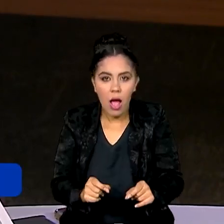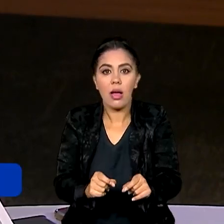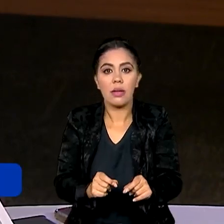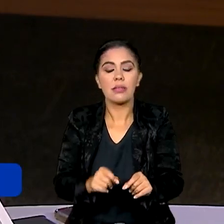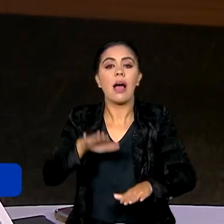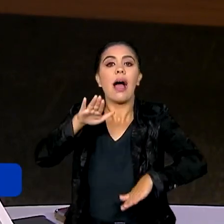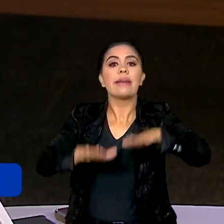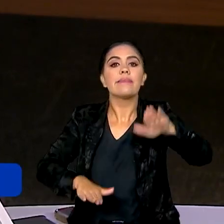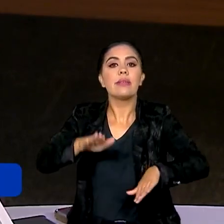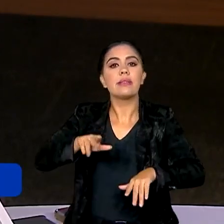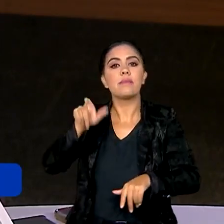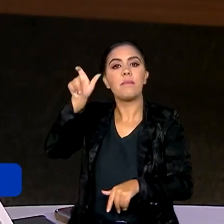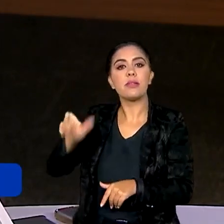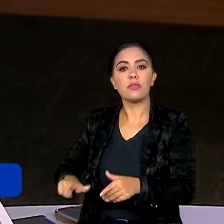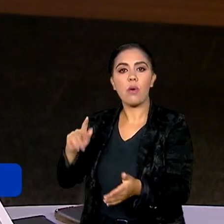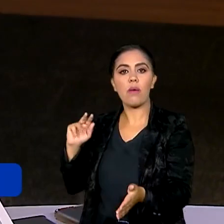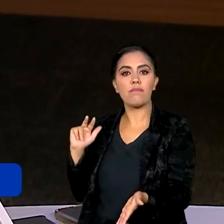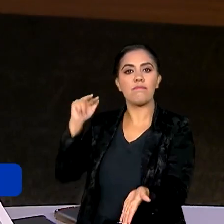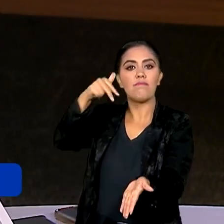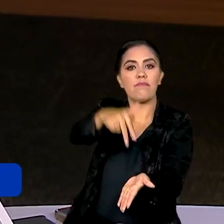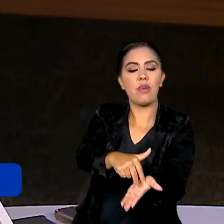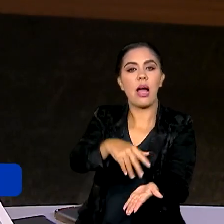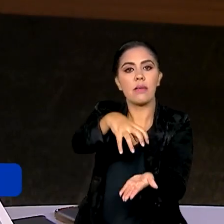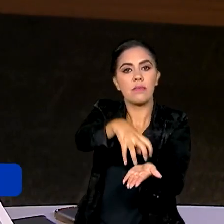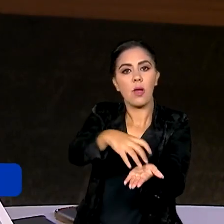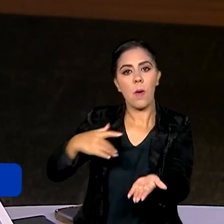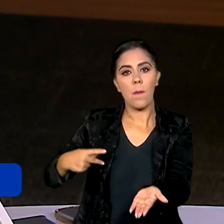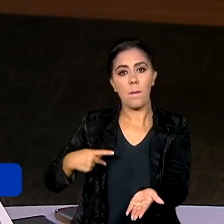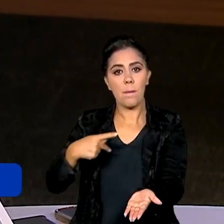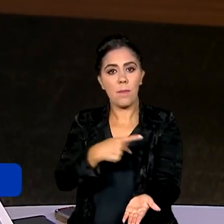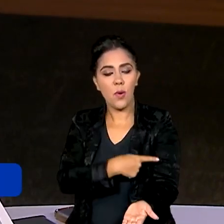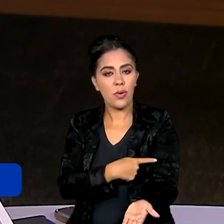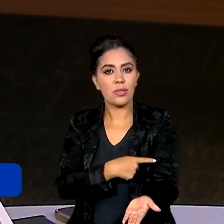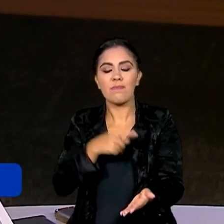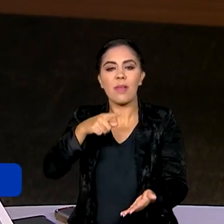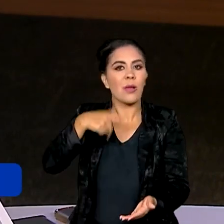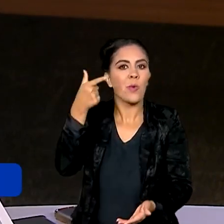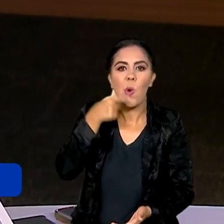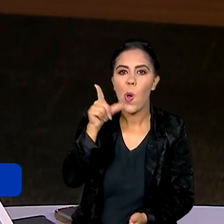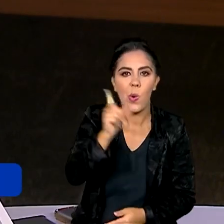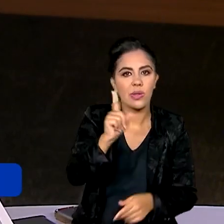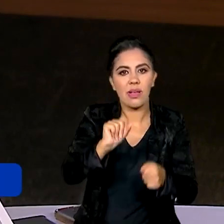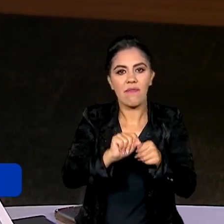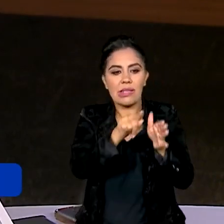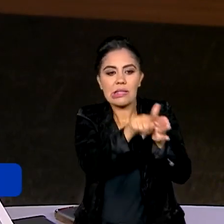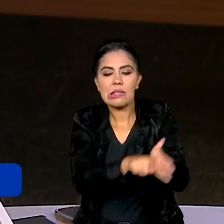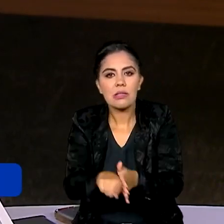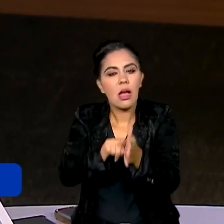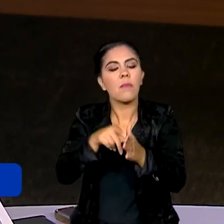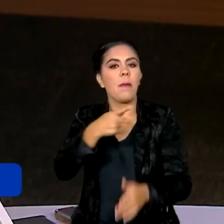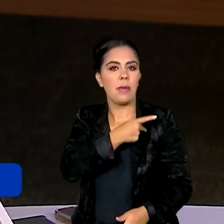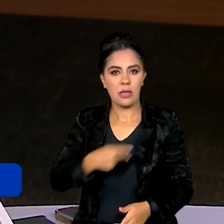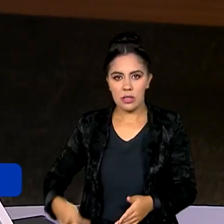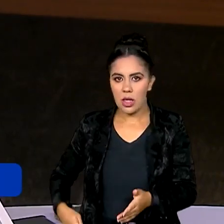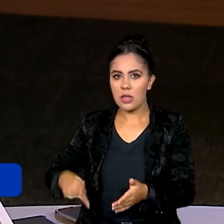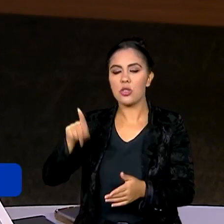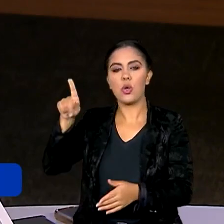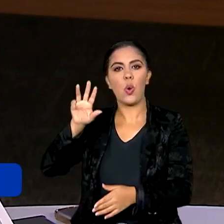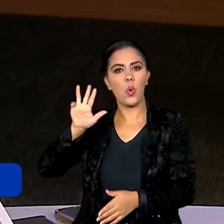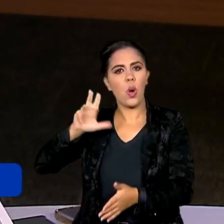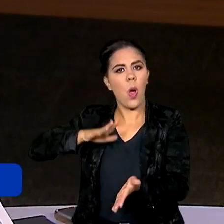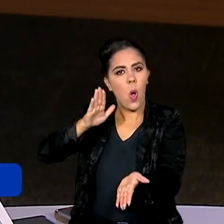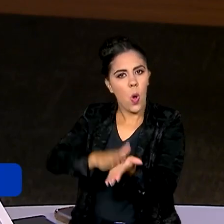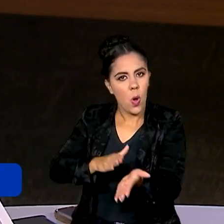mas não conseguem muitas vezes fazer rapidamente seus exames. Então, o presidente Lula tem cobrado, quer concluir seu mandato